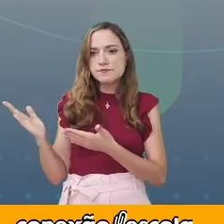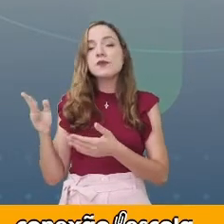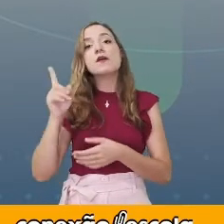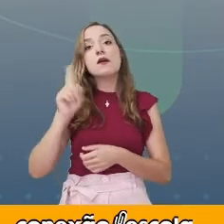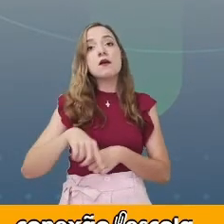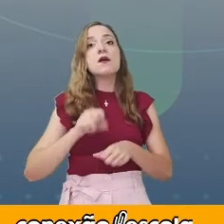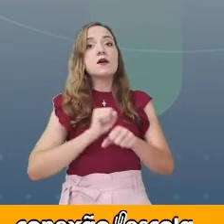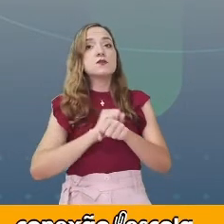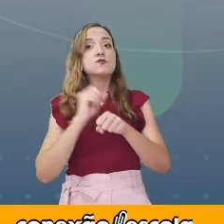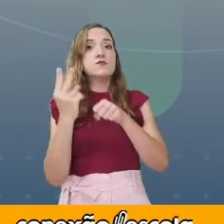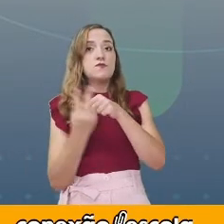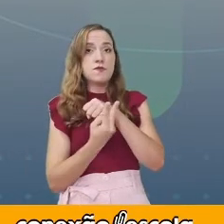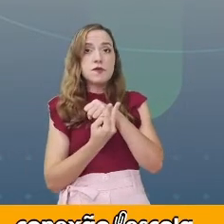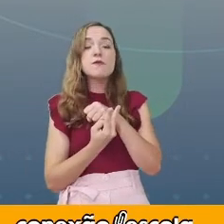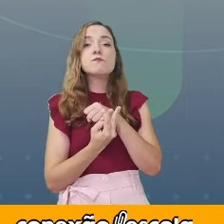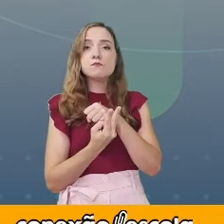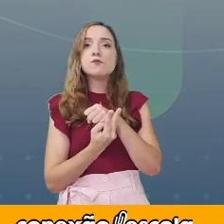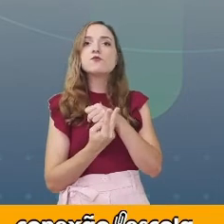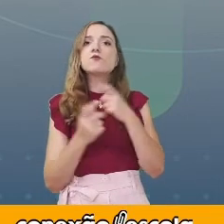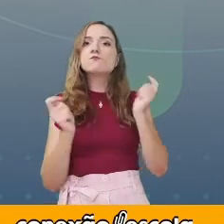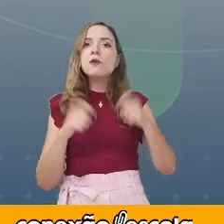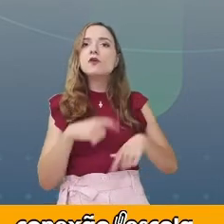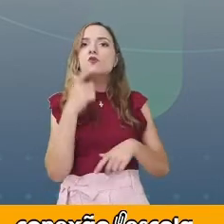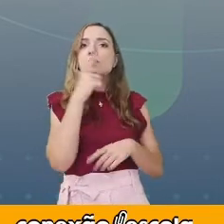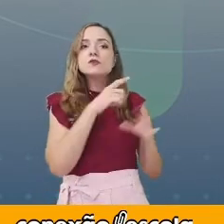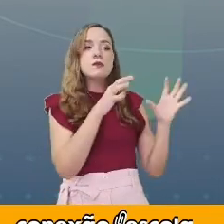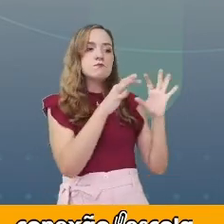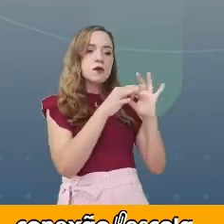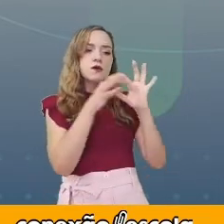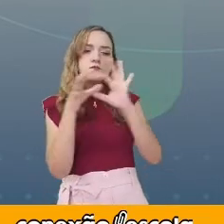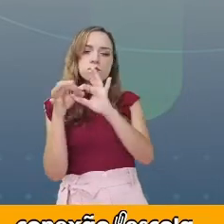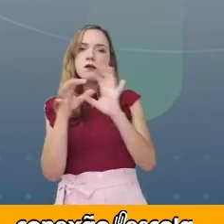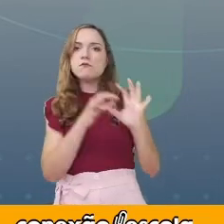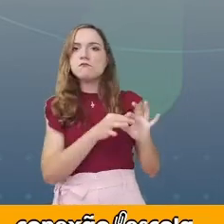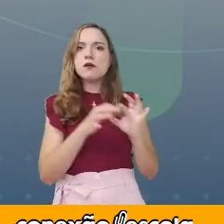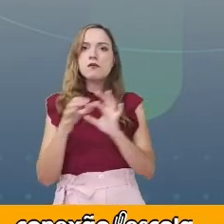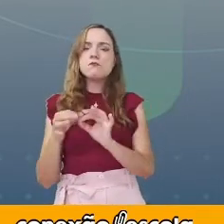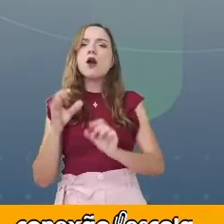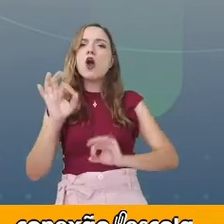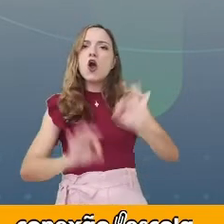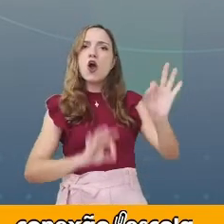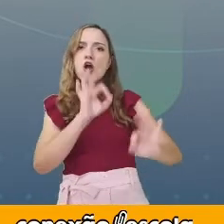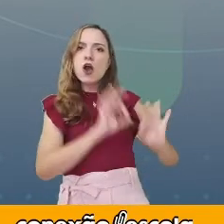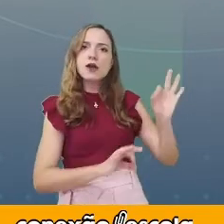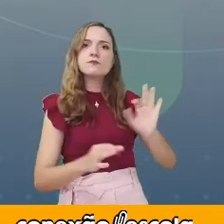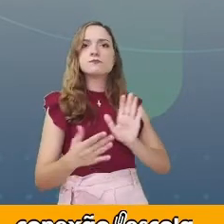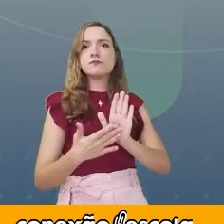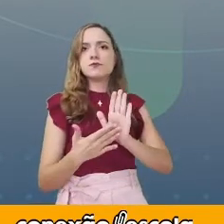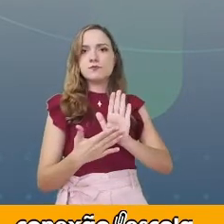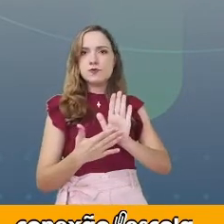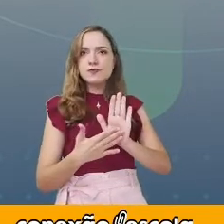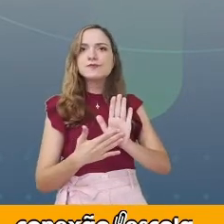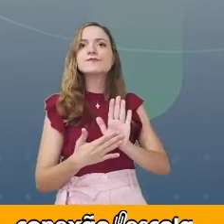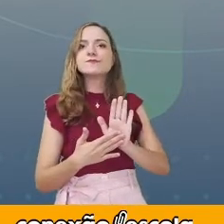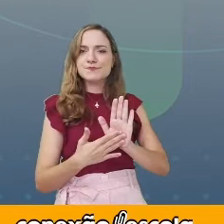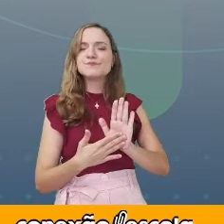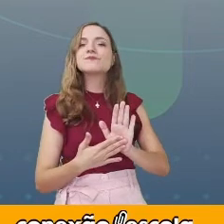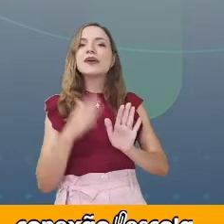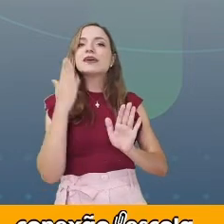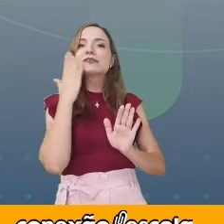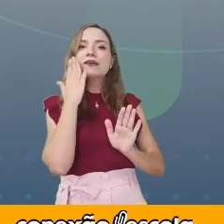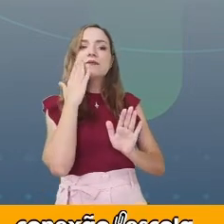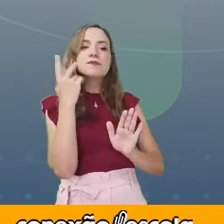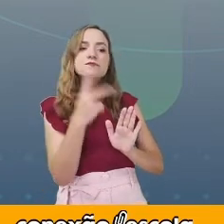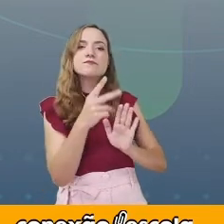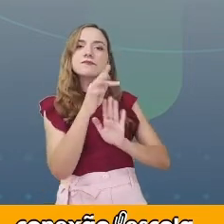advérbios que estão organizando as propostas e estabelecendo uma ordem, fazendo então com que o